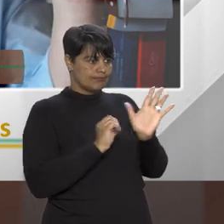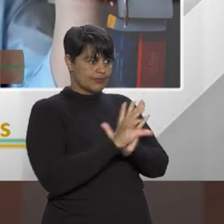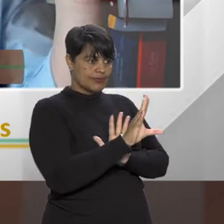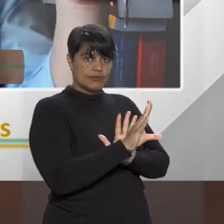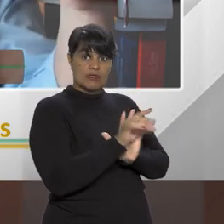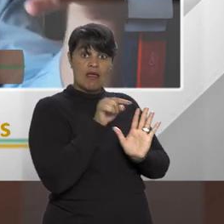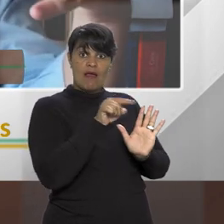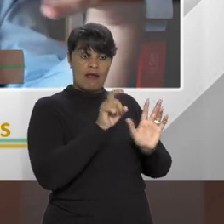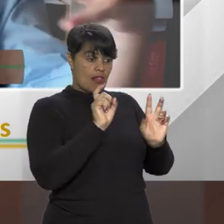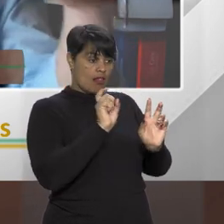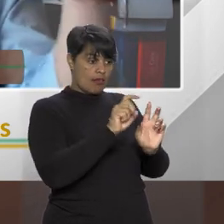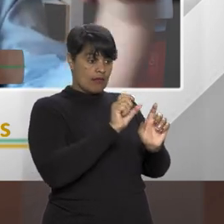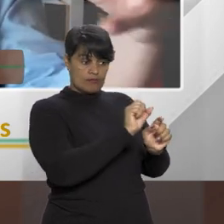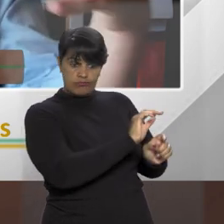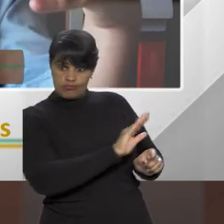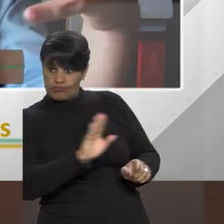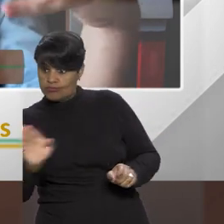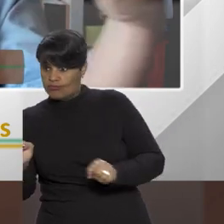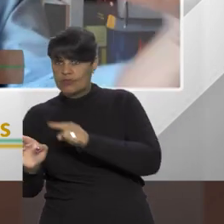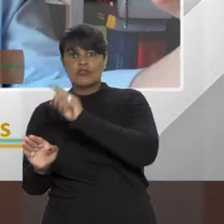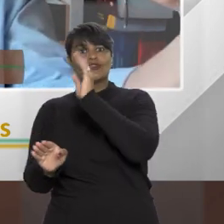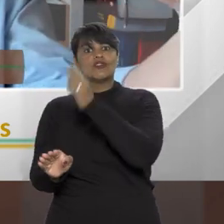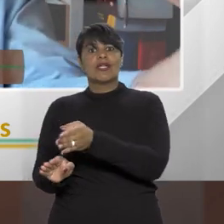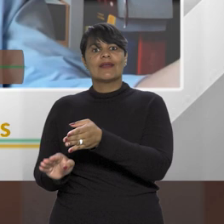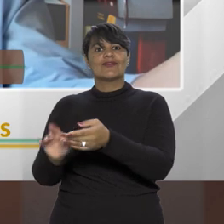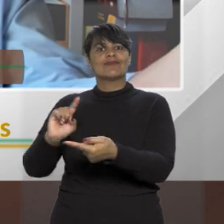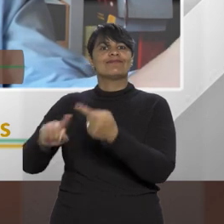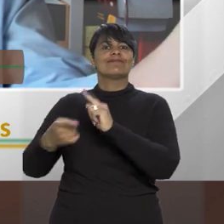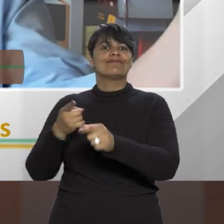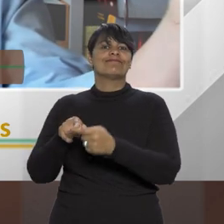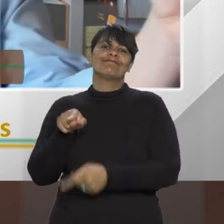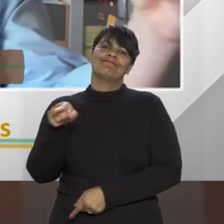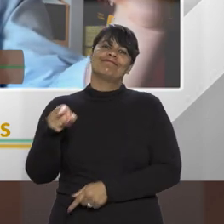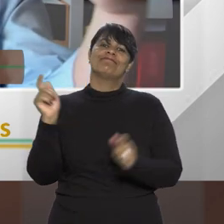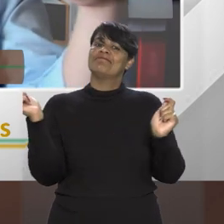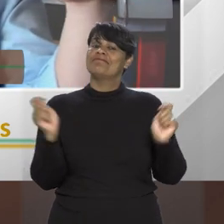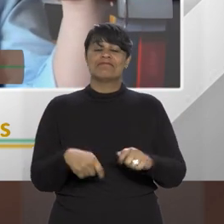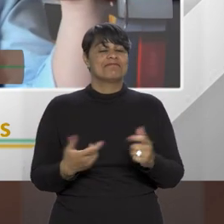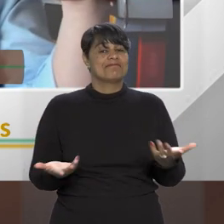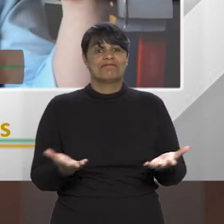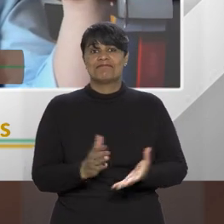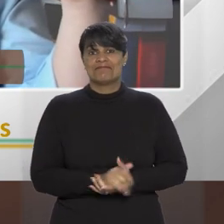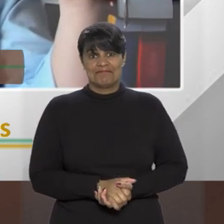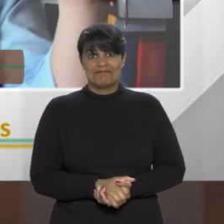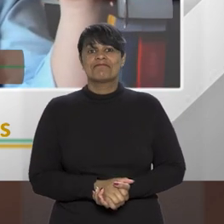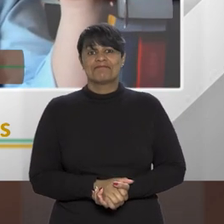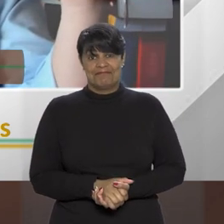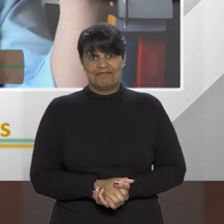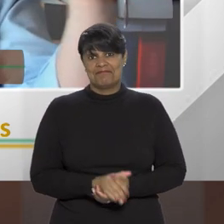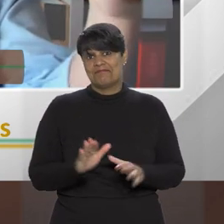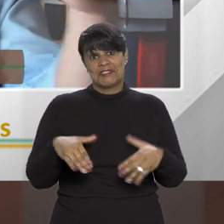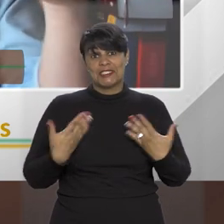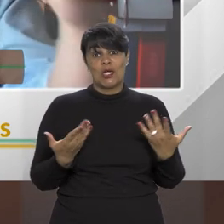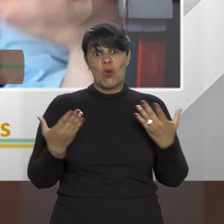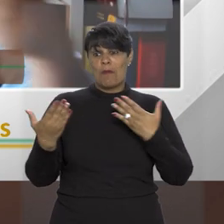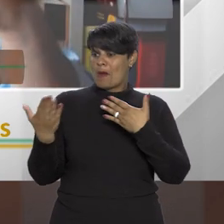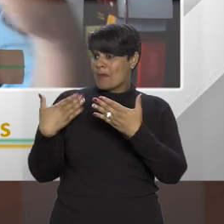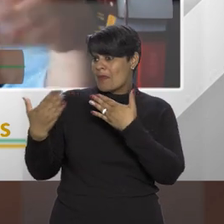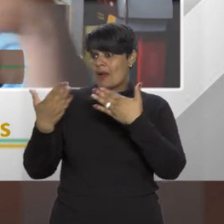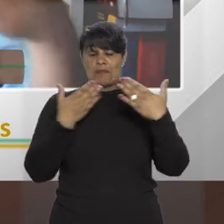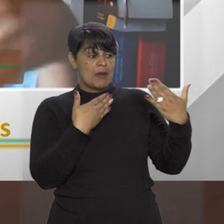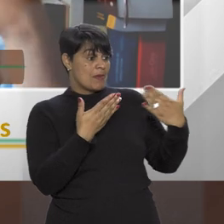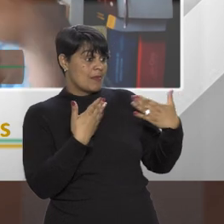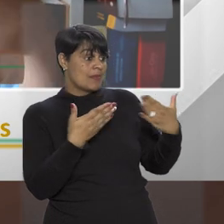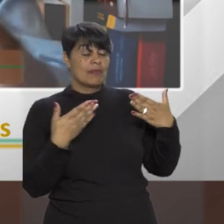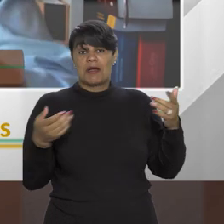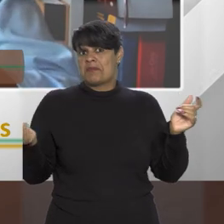é, perceba como o diálogo entre a porta jurisdicional e a porta da autocomposição é um diálogo